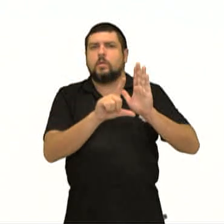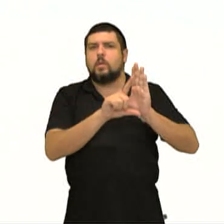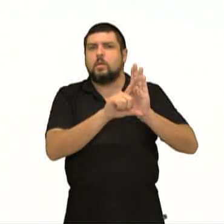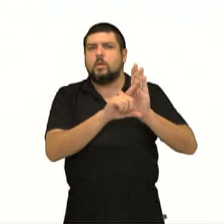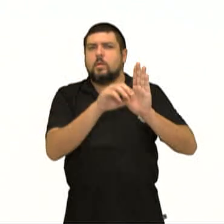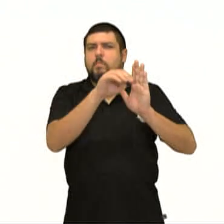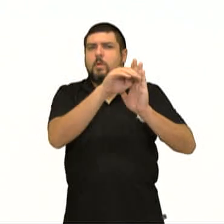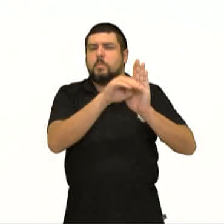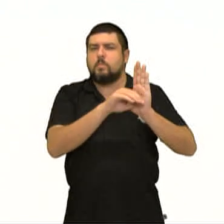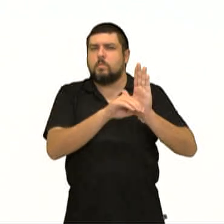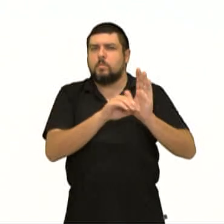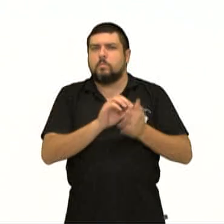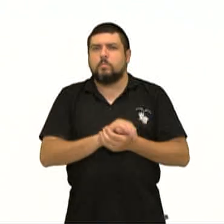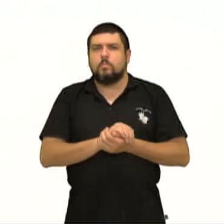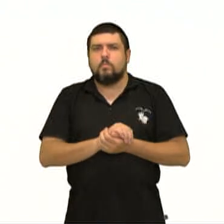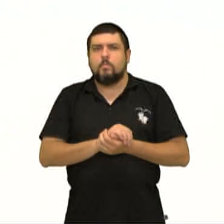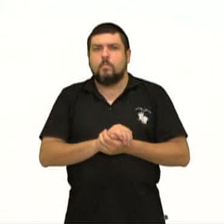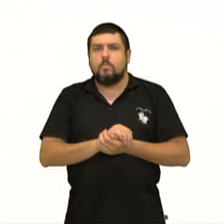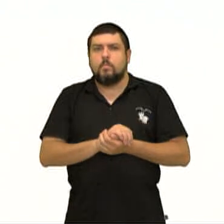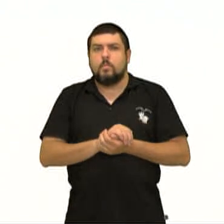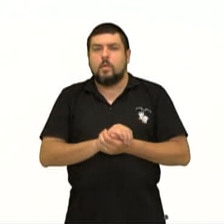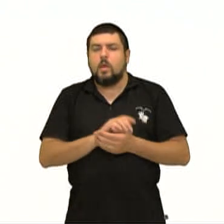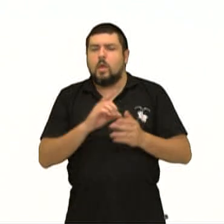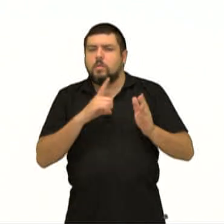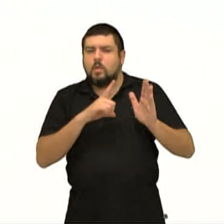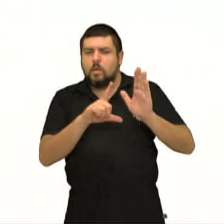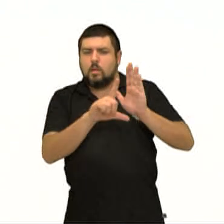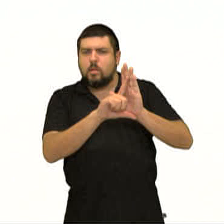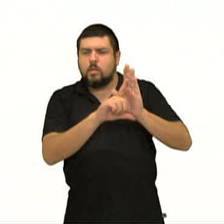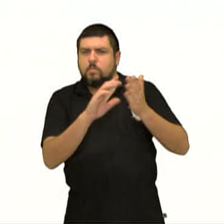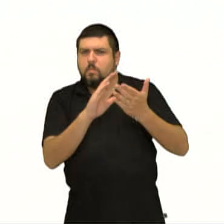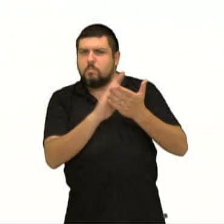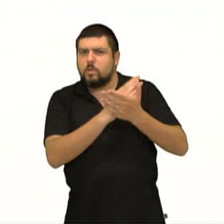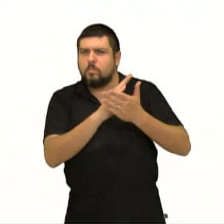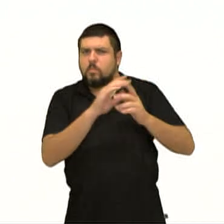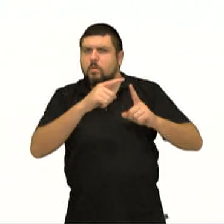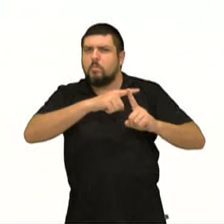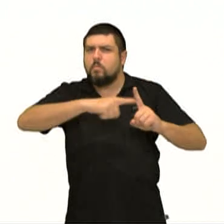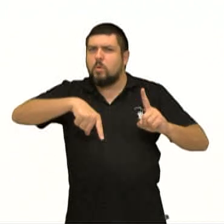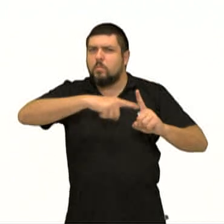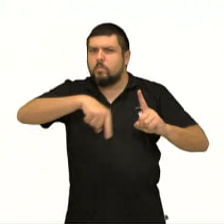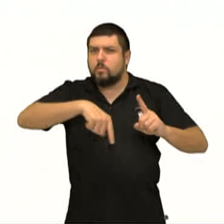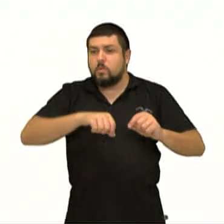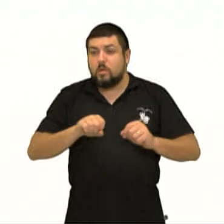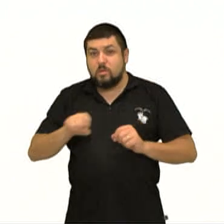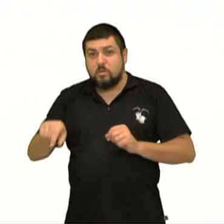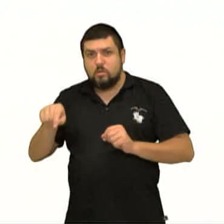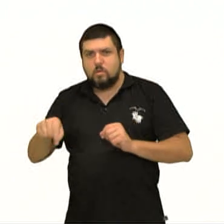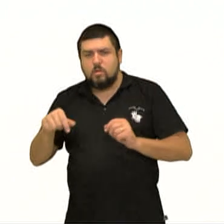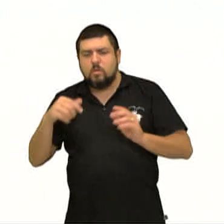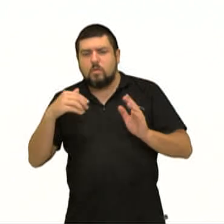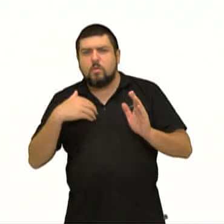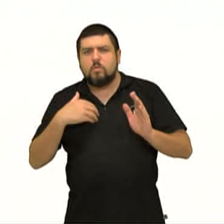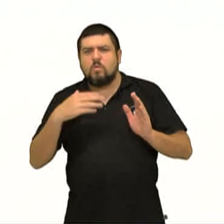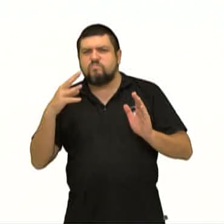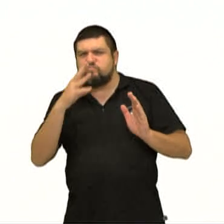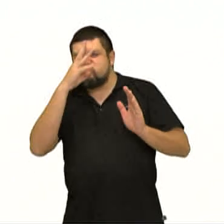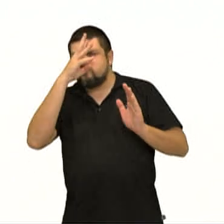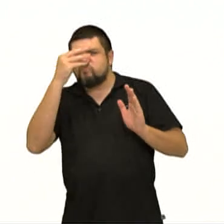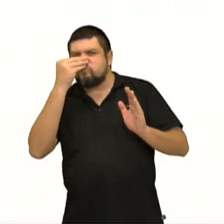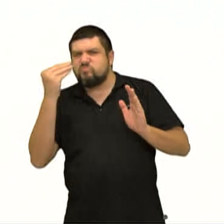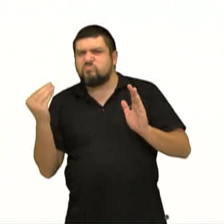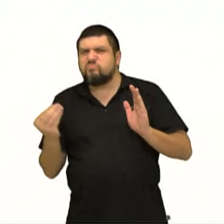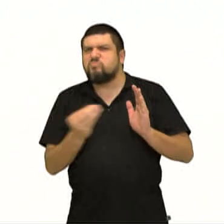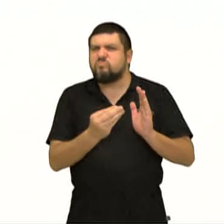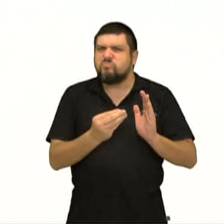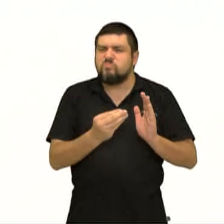fazer tudo o que elas proíbem, não teria mais liberdade, porque os outros também teriam tal poder. Montesquieu,